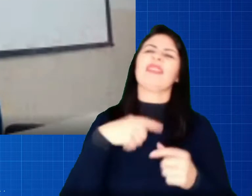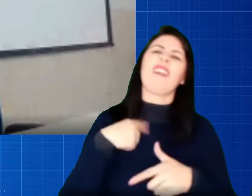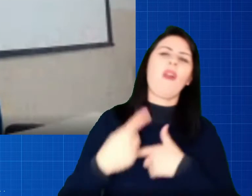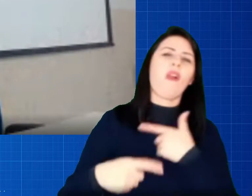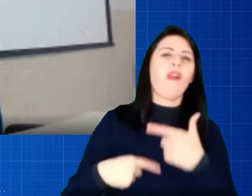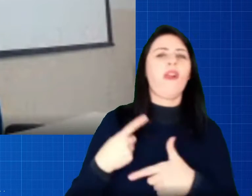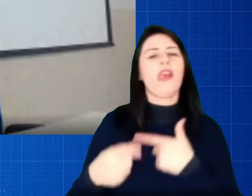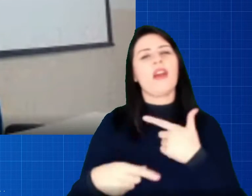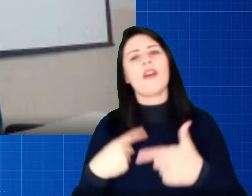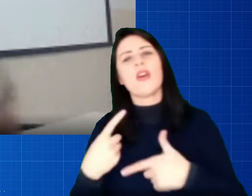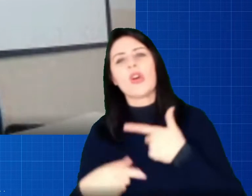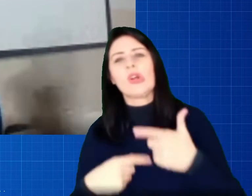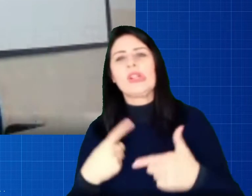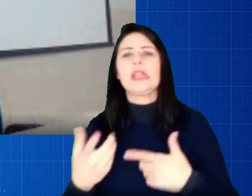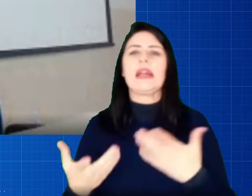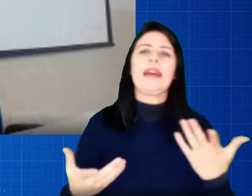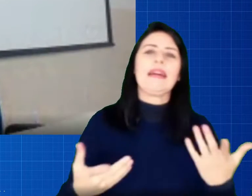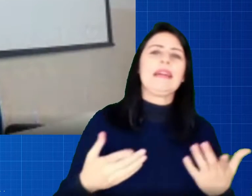enfeitar e